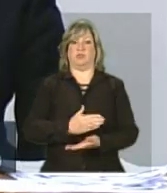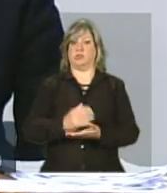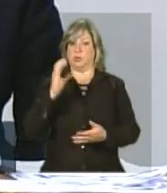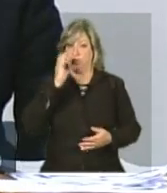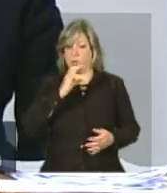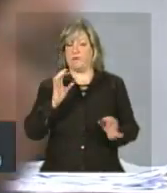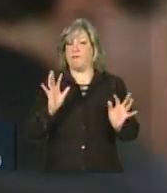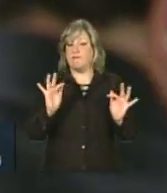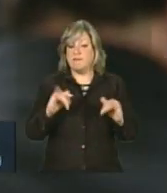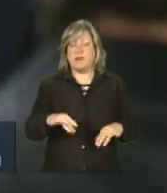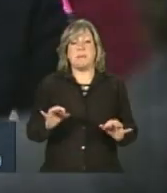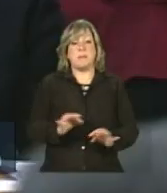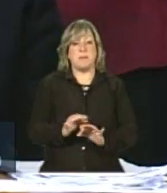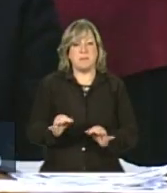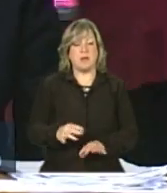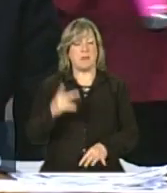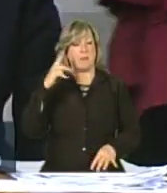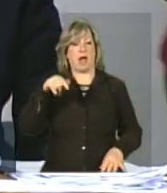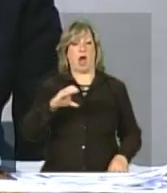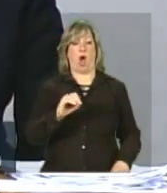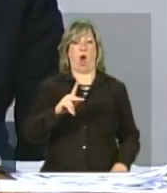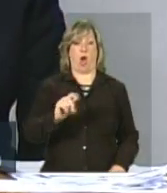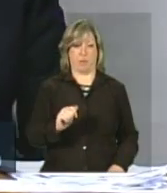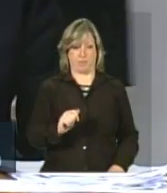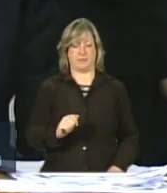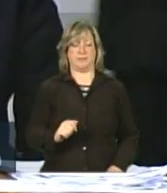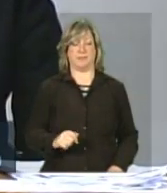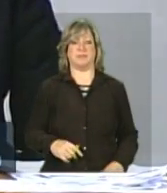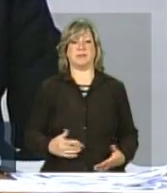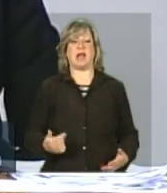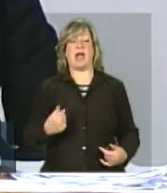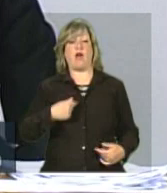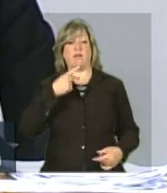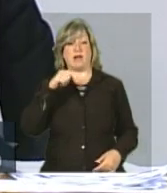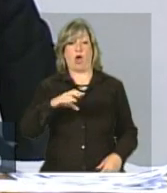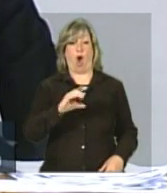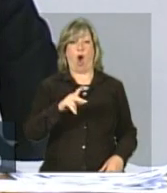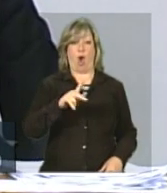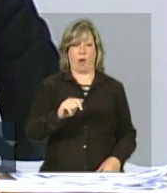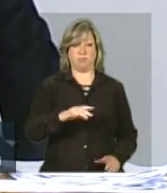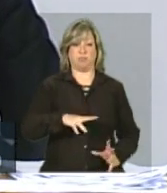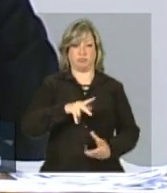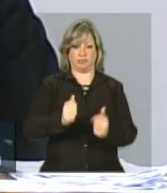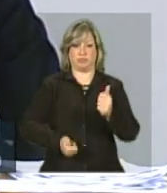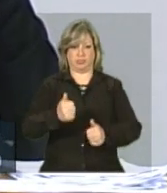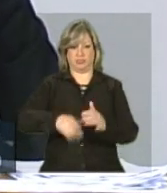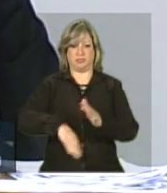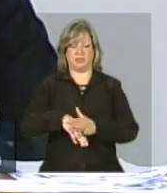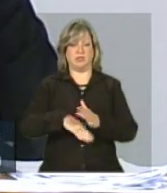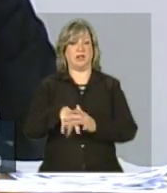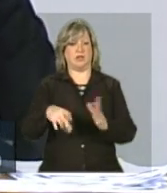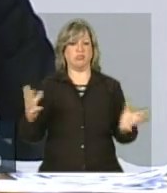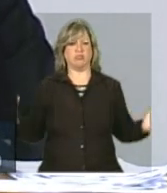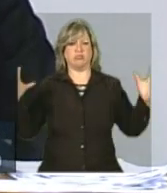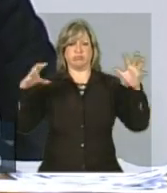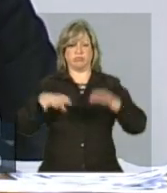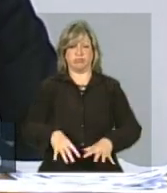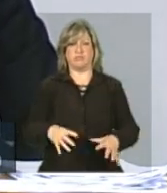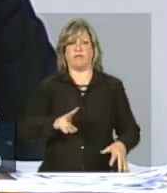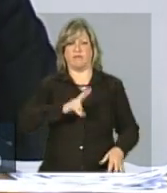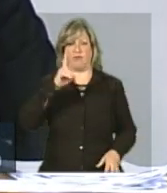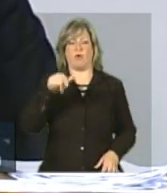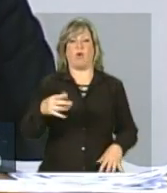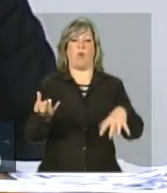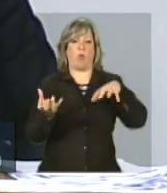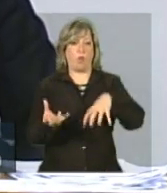com um ciclo de temas operacionais. Eu digo isso porque a Copa do Mundo impõe uma concentração forte e o Congresso